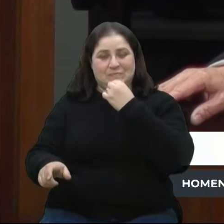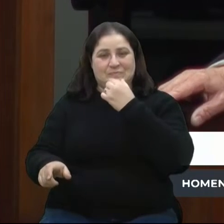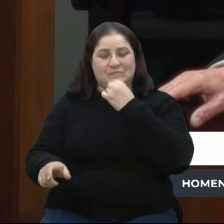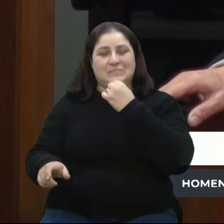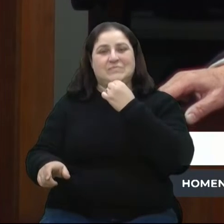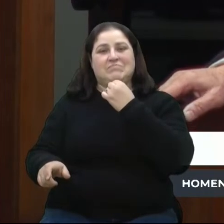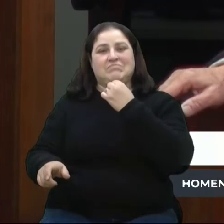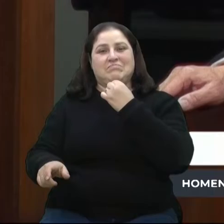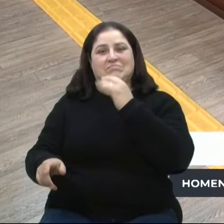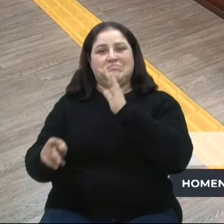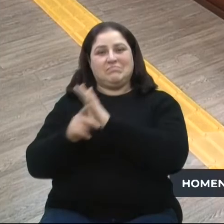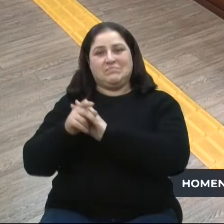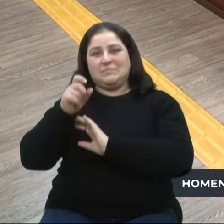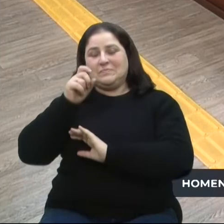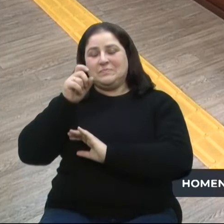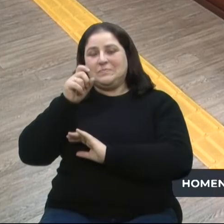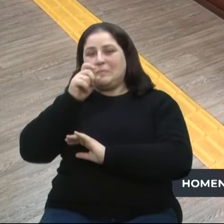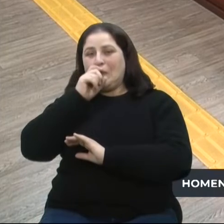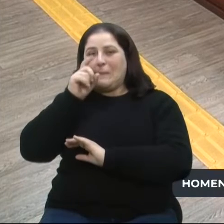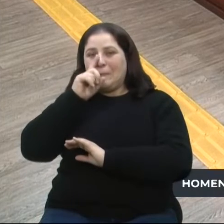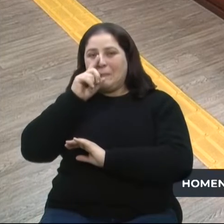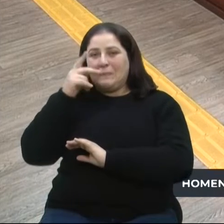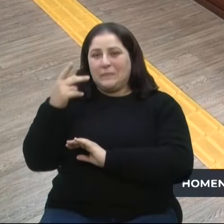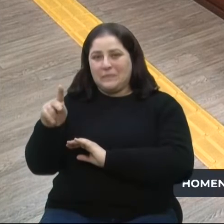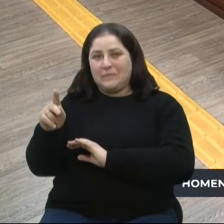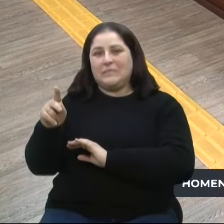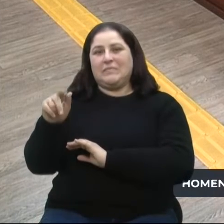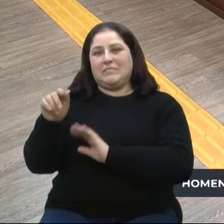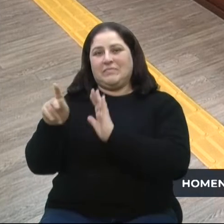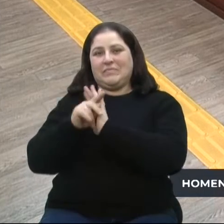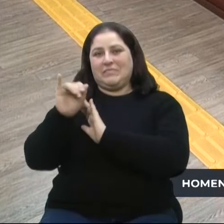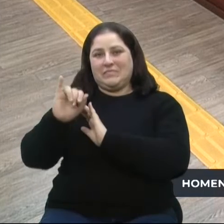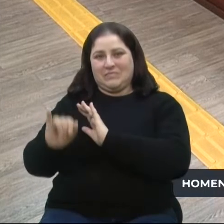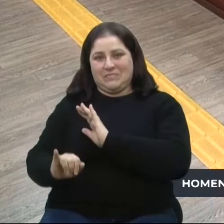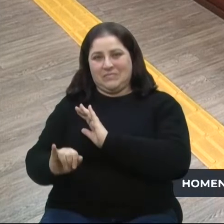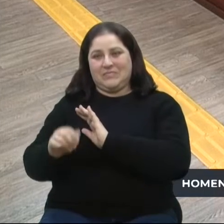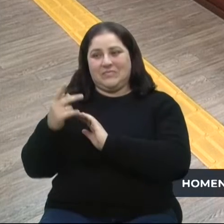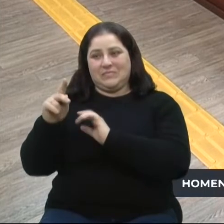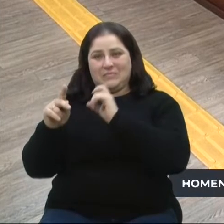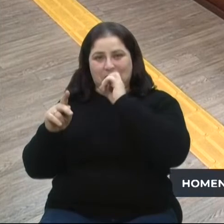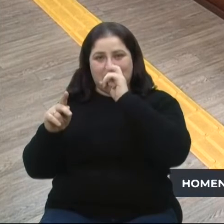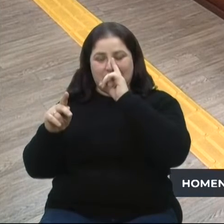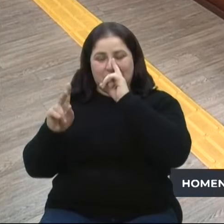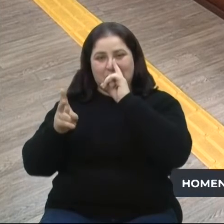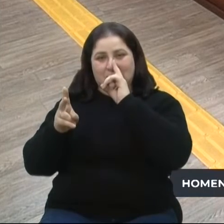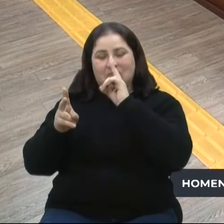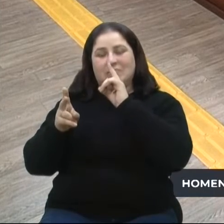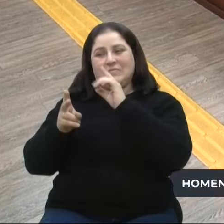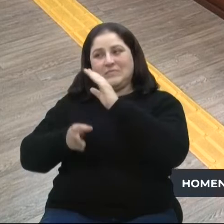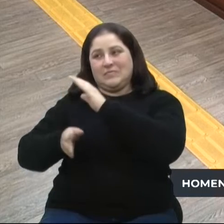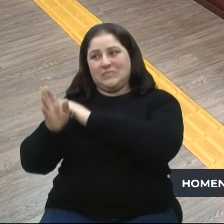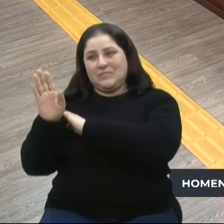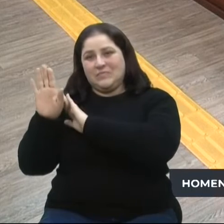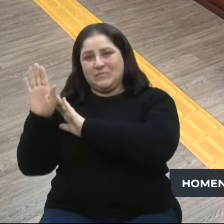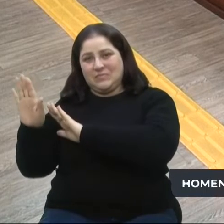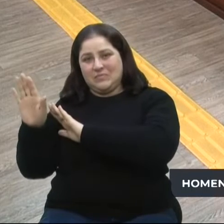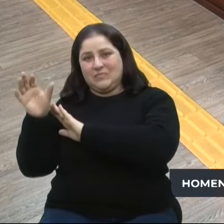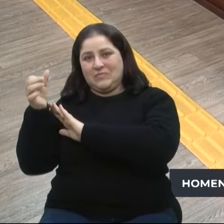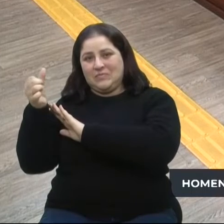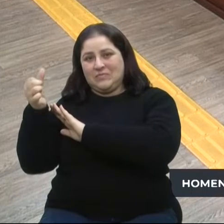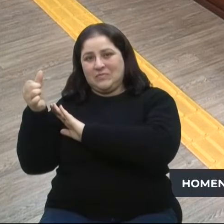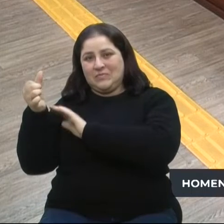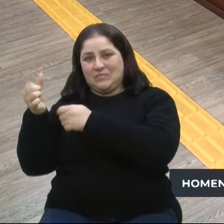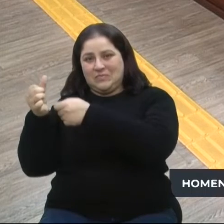os pais dele são italianos e ficam 6 meses no Brasil e 6 meses na Itália, fogem do inverno, agora foram para a Itália.